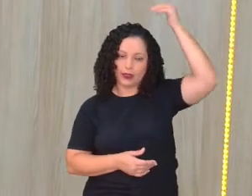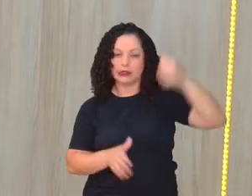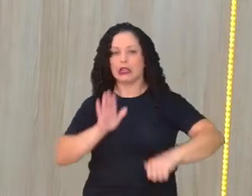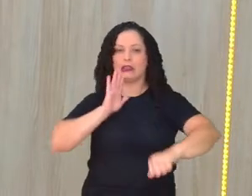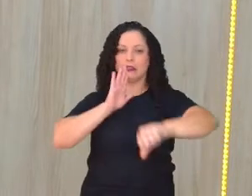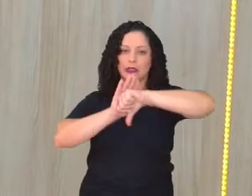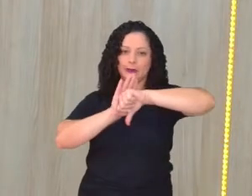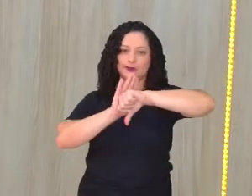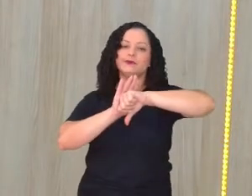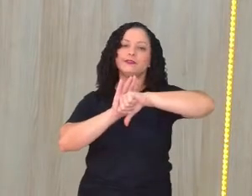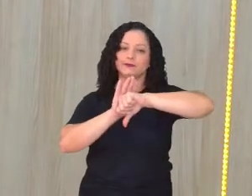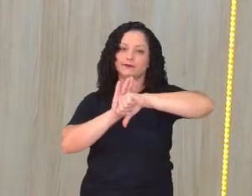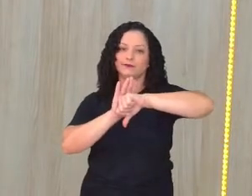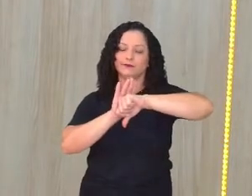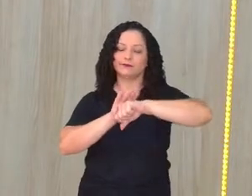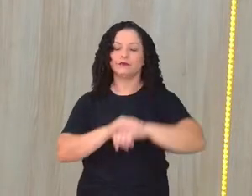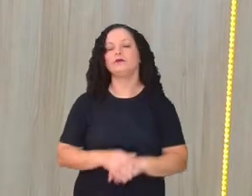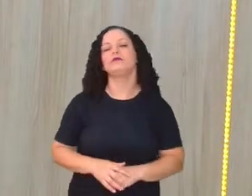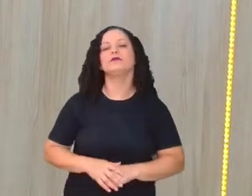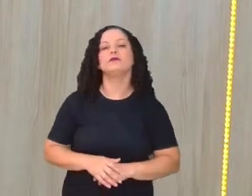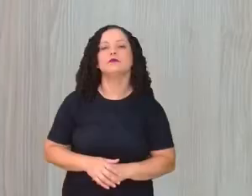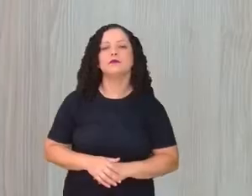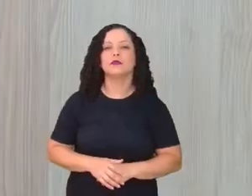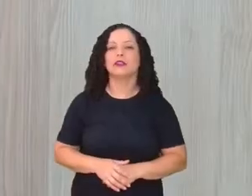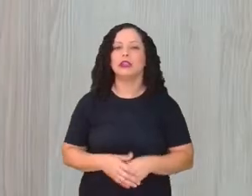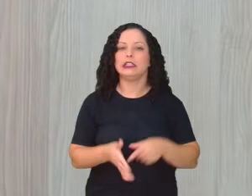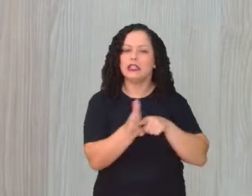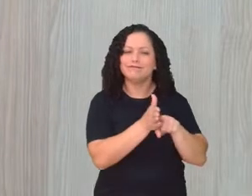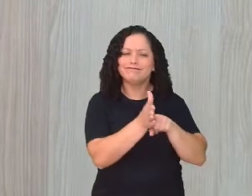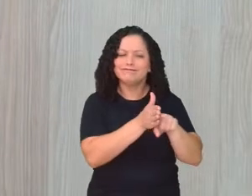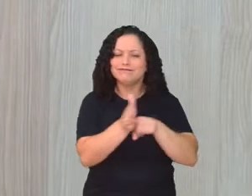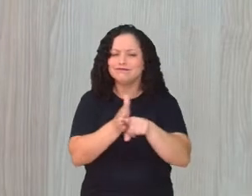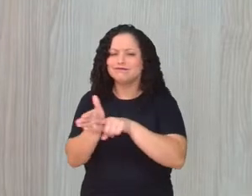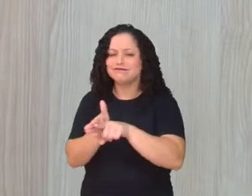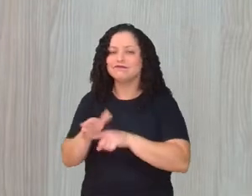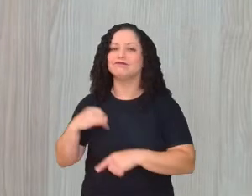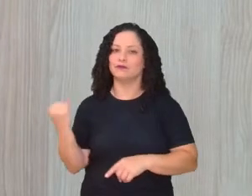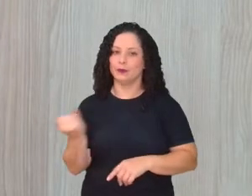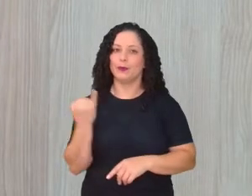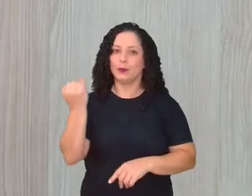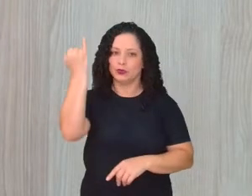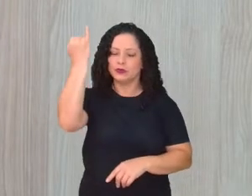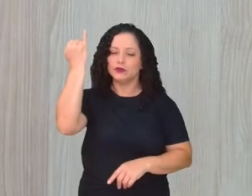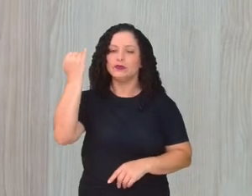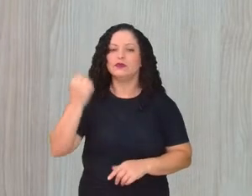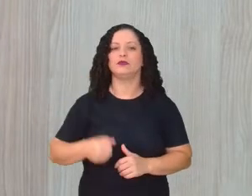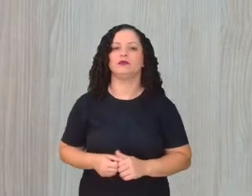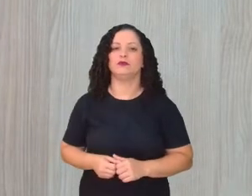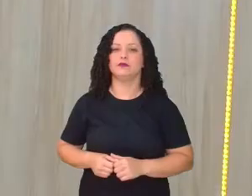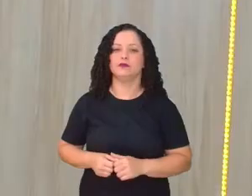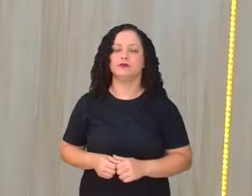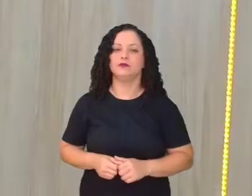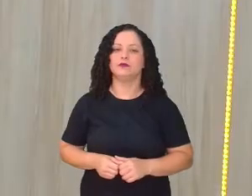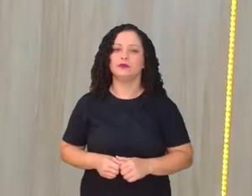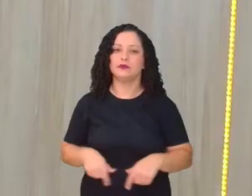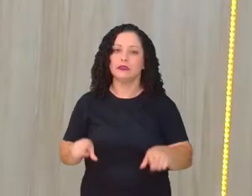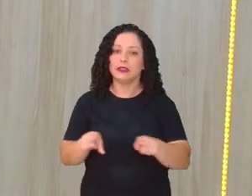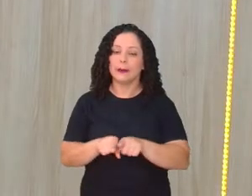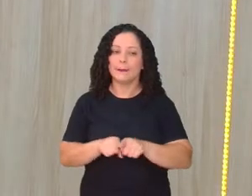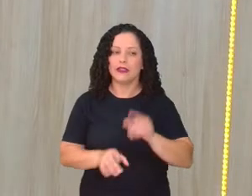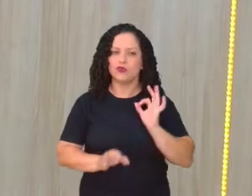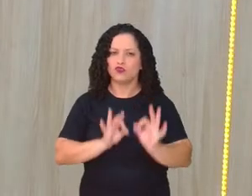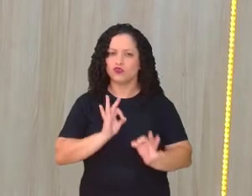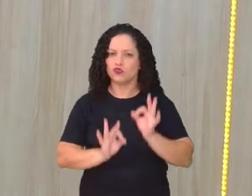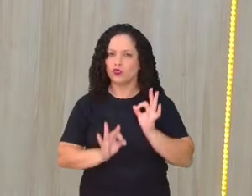né, e puni-los quando necessário. E o processo então, de investigação é importante, né? Não pode investigação e